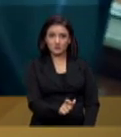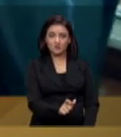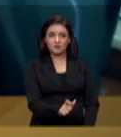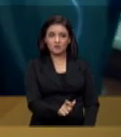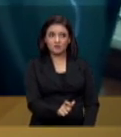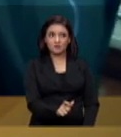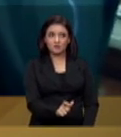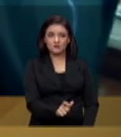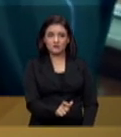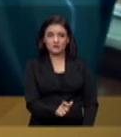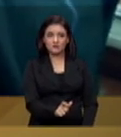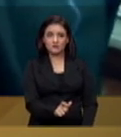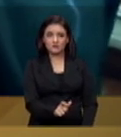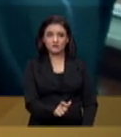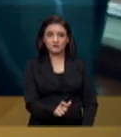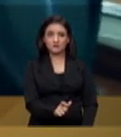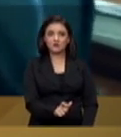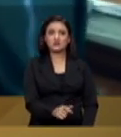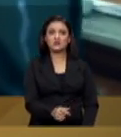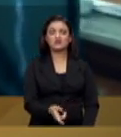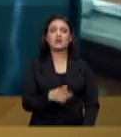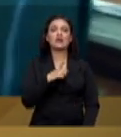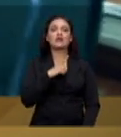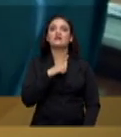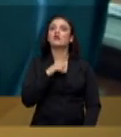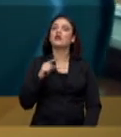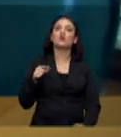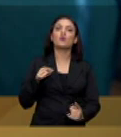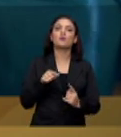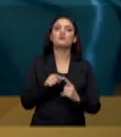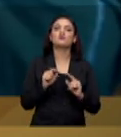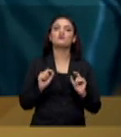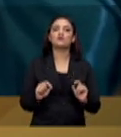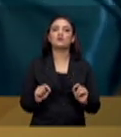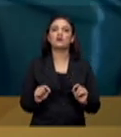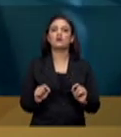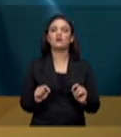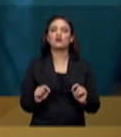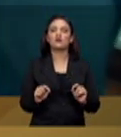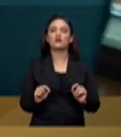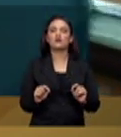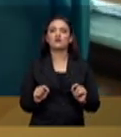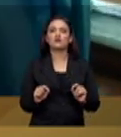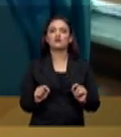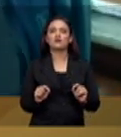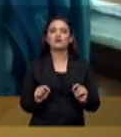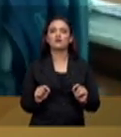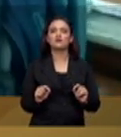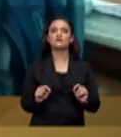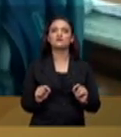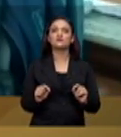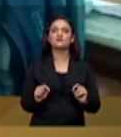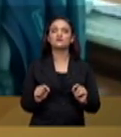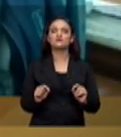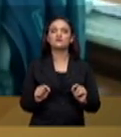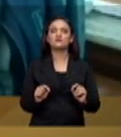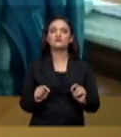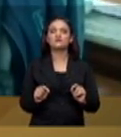vir a pretender dividir com o plenário essa mesma